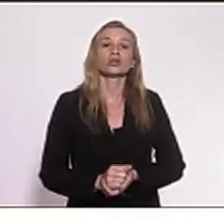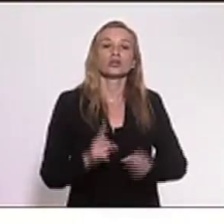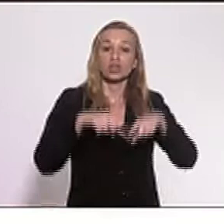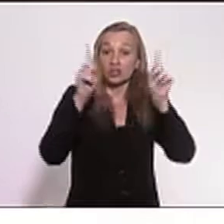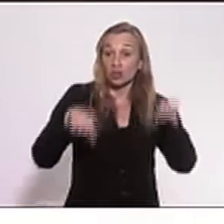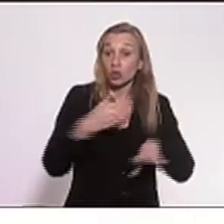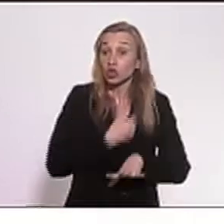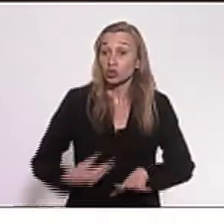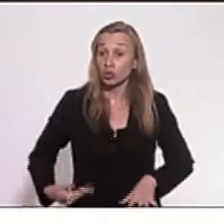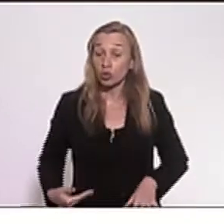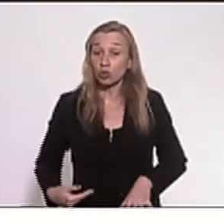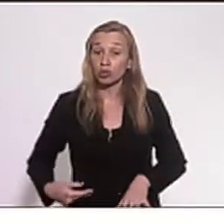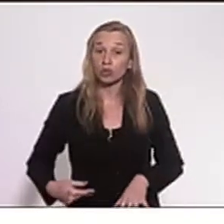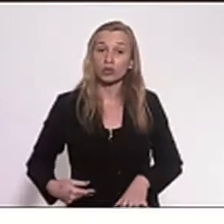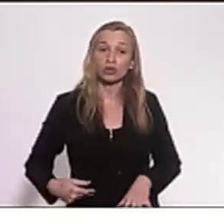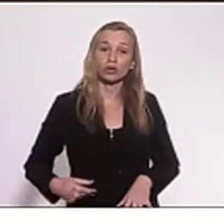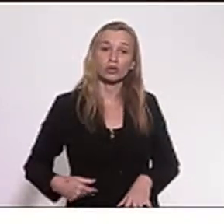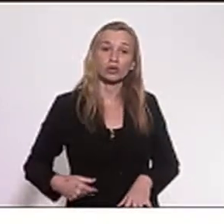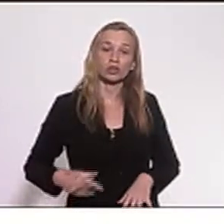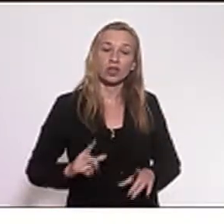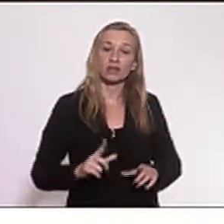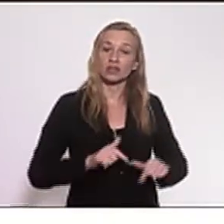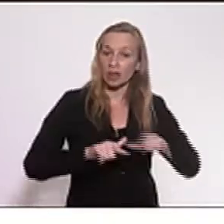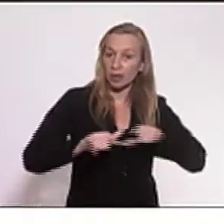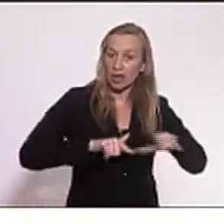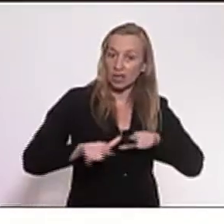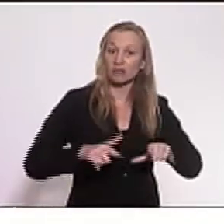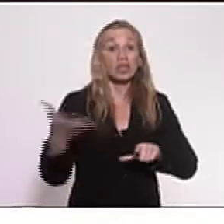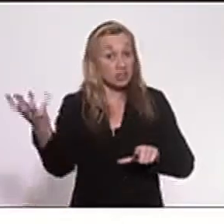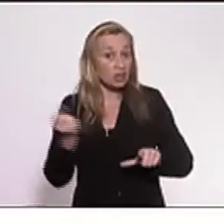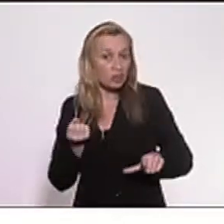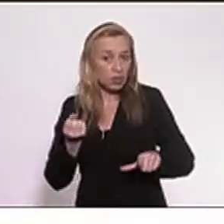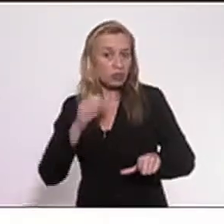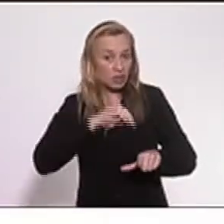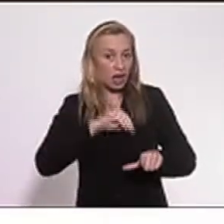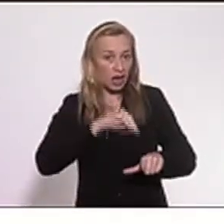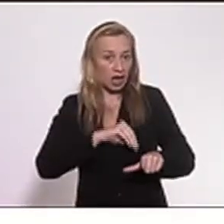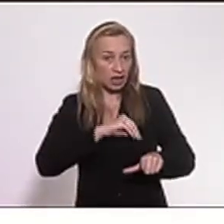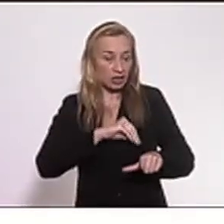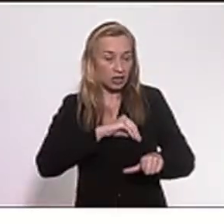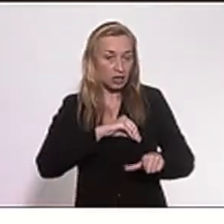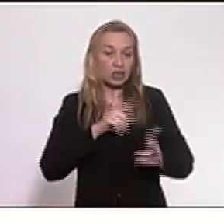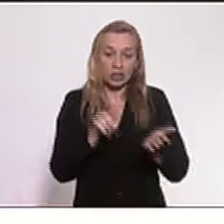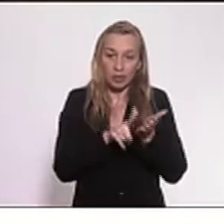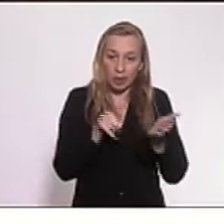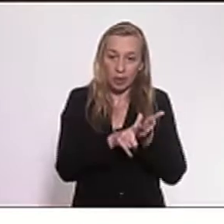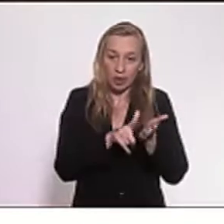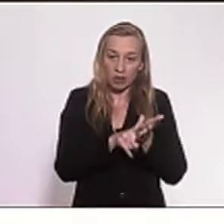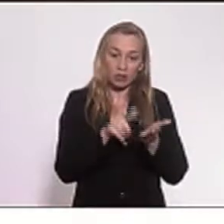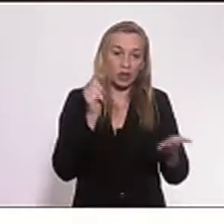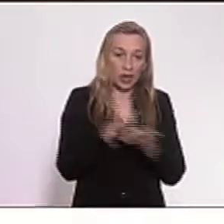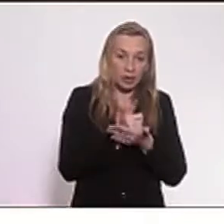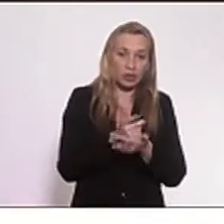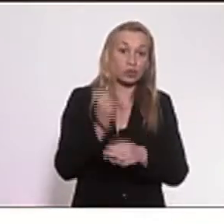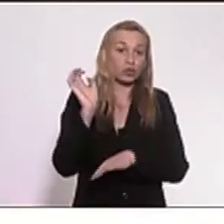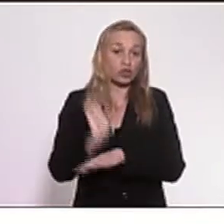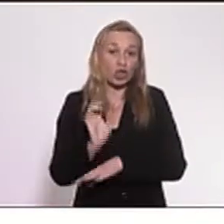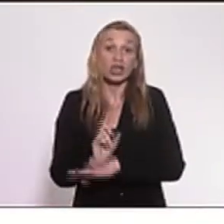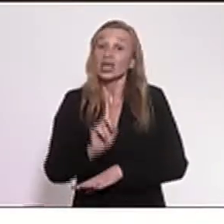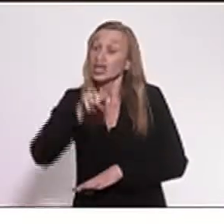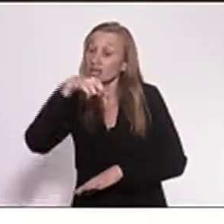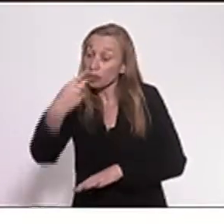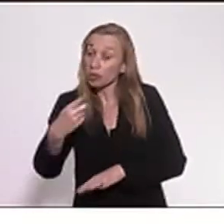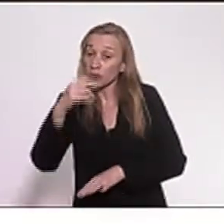servidores públicos, enquanto estavam na ativa, recebiam seus salários diretamente da folha de pagamentos do Estado e depois